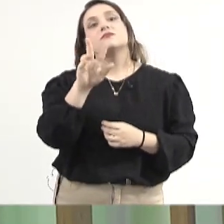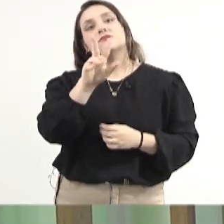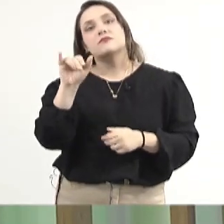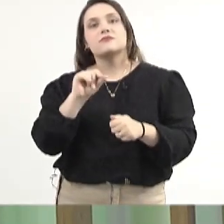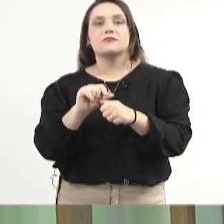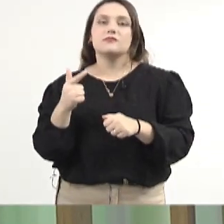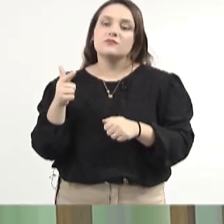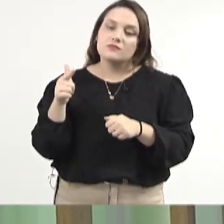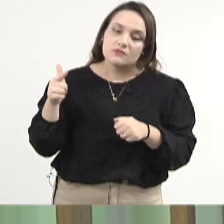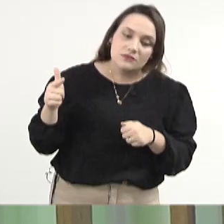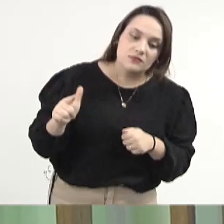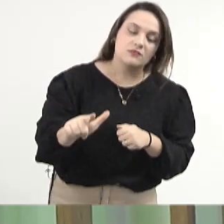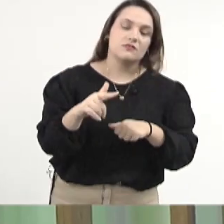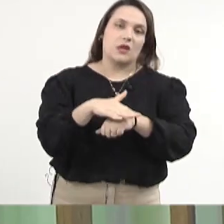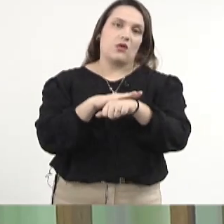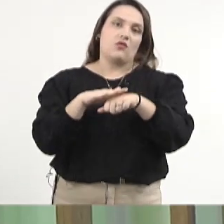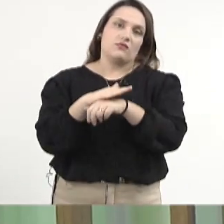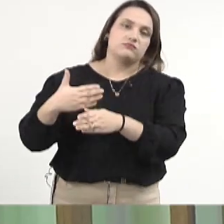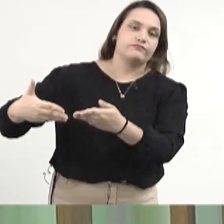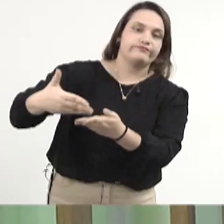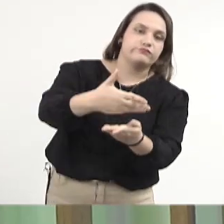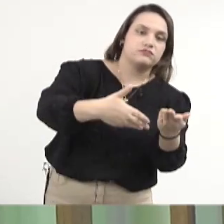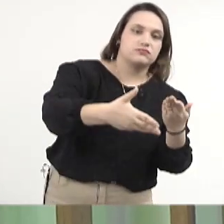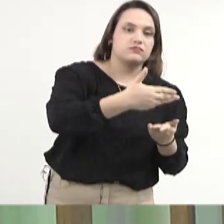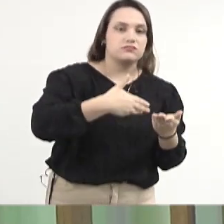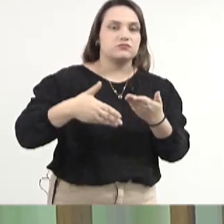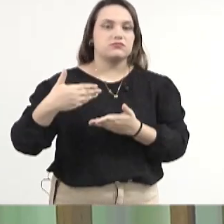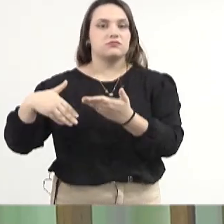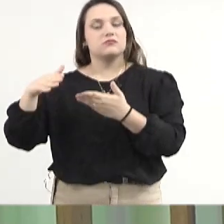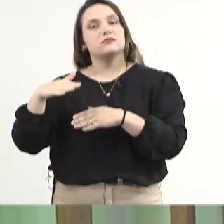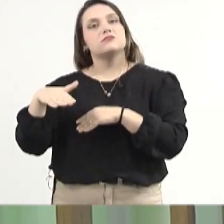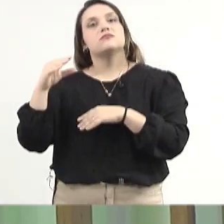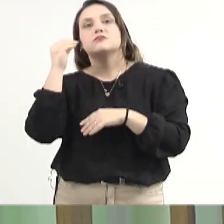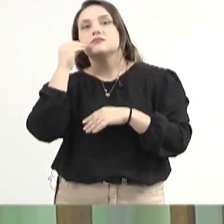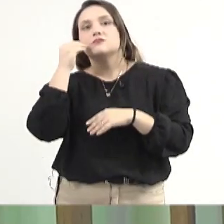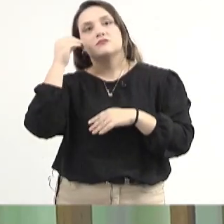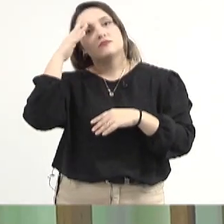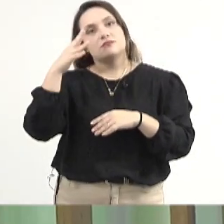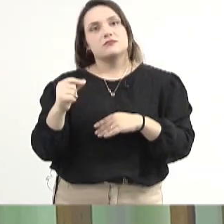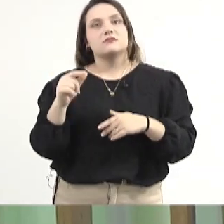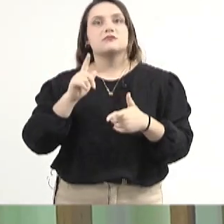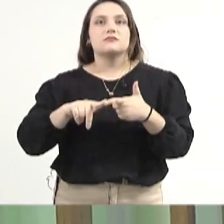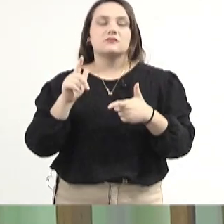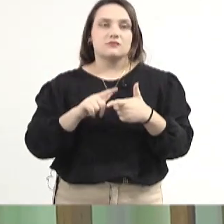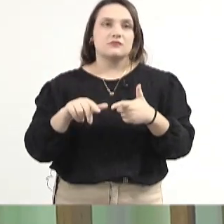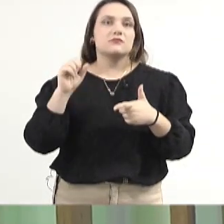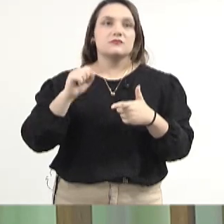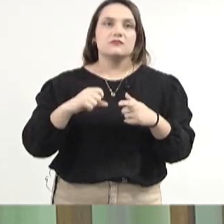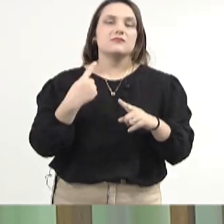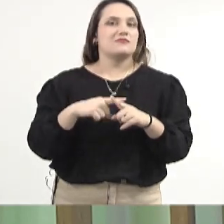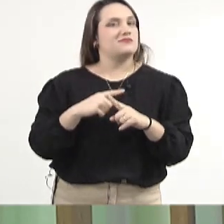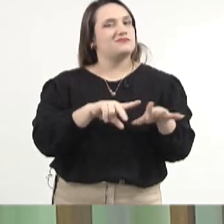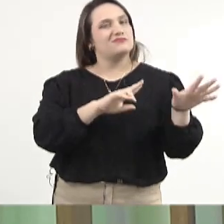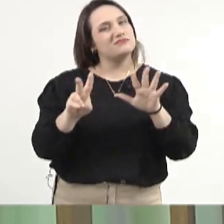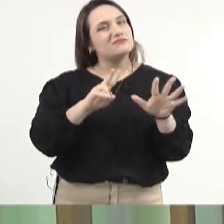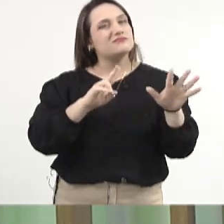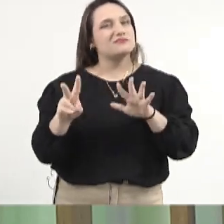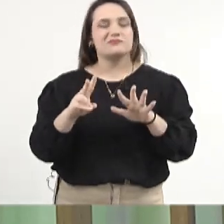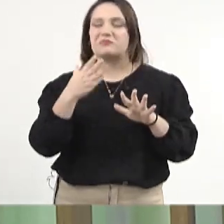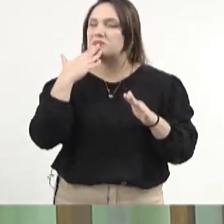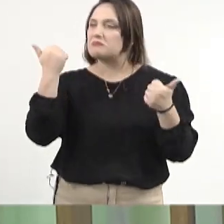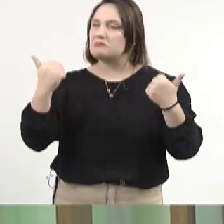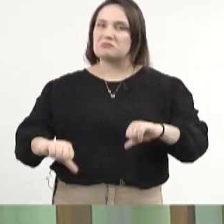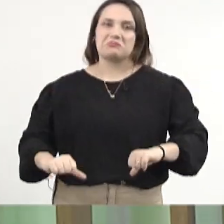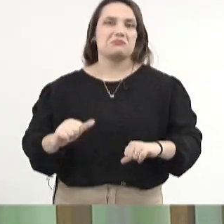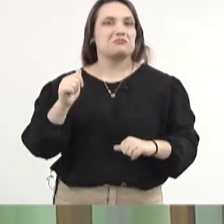de conciliação, tentando buscar uma solução para todo esse conflito que, infelizmente, a cada semana vem escalando no